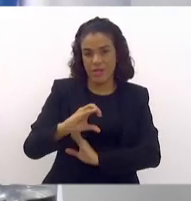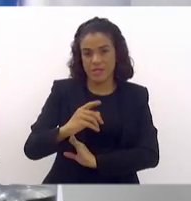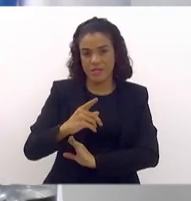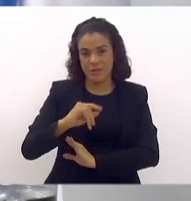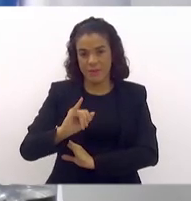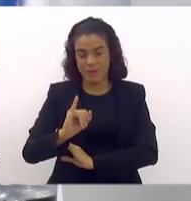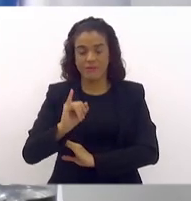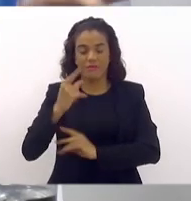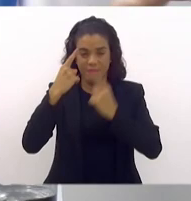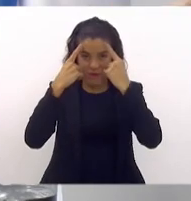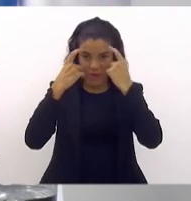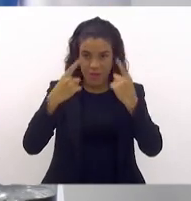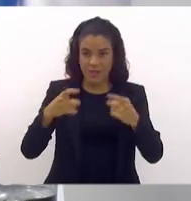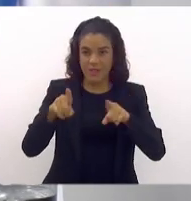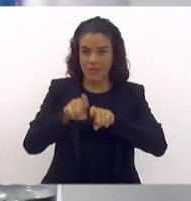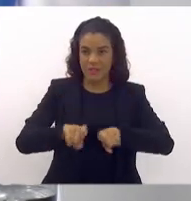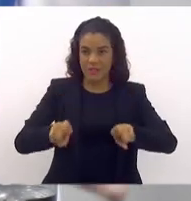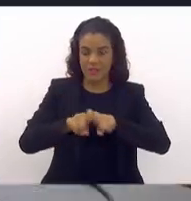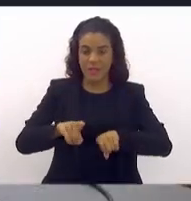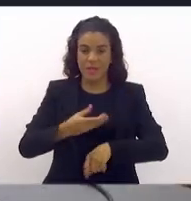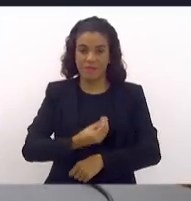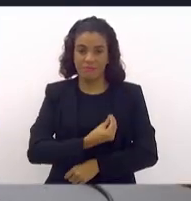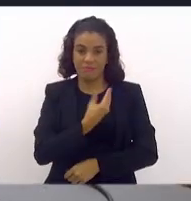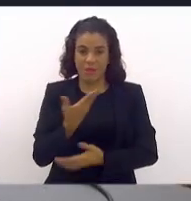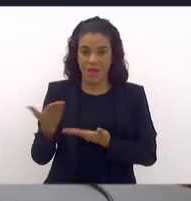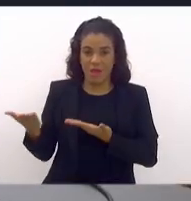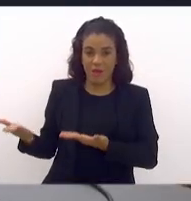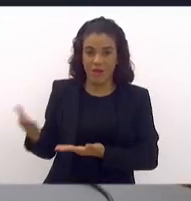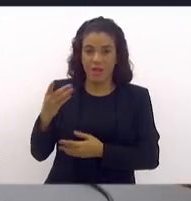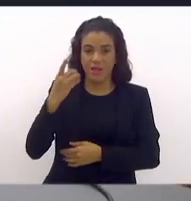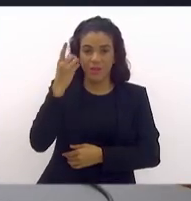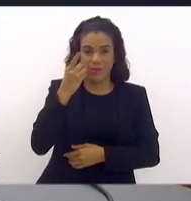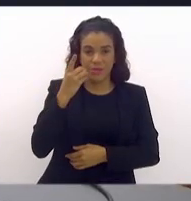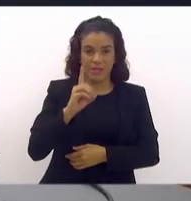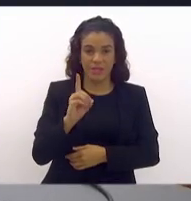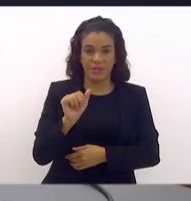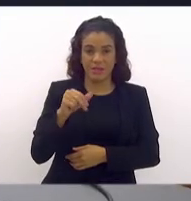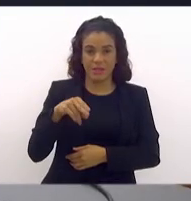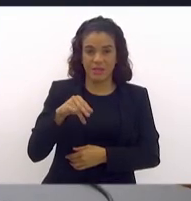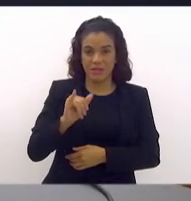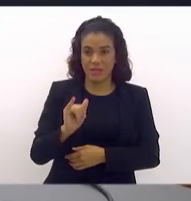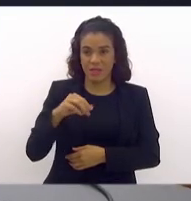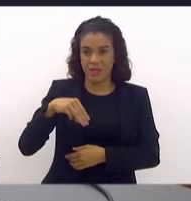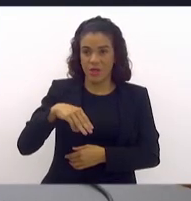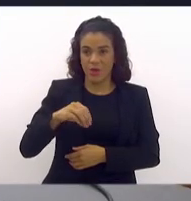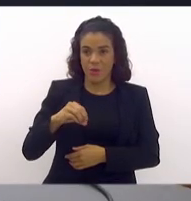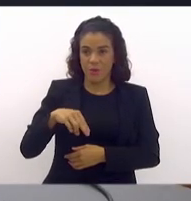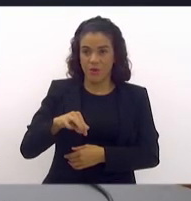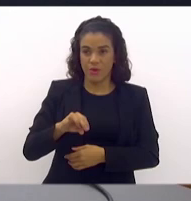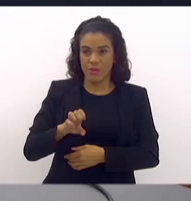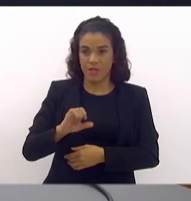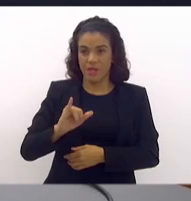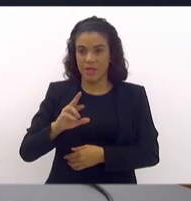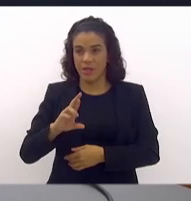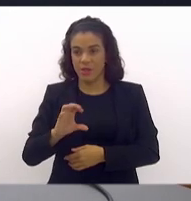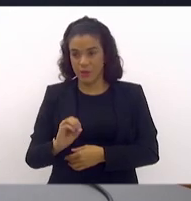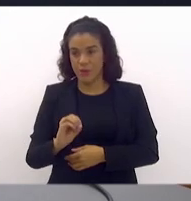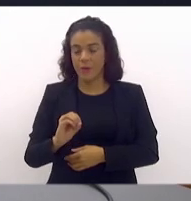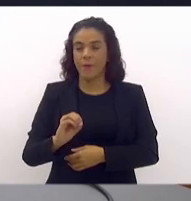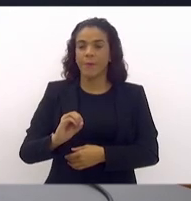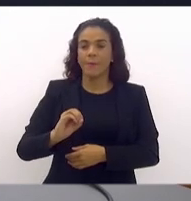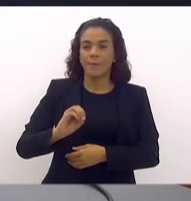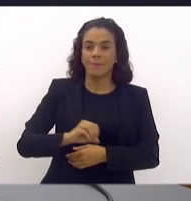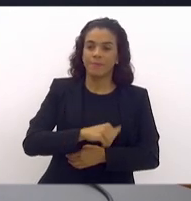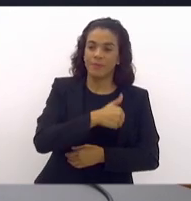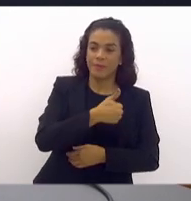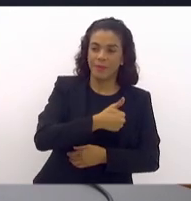violência cibernética. Já está conosco a deputada Dani Monteiro, e aí eu vou passar para a deputada Indy Armelau, e em